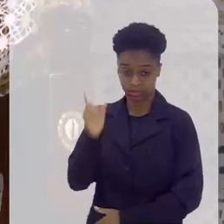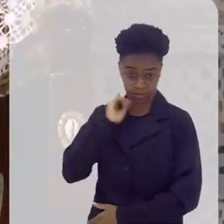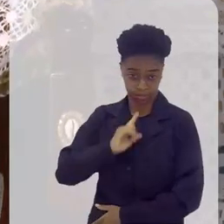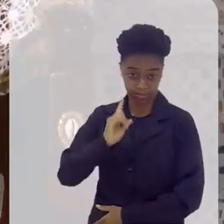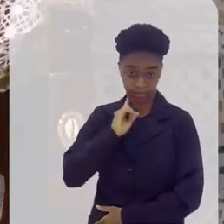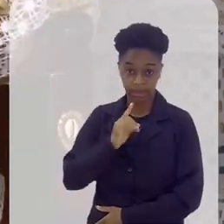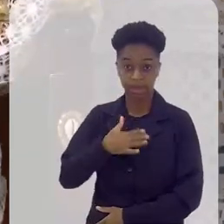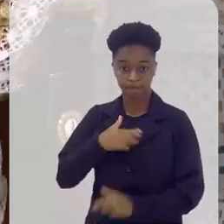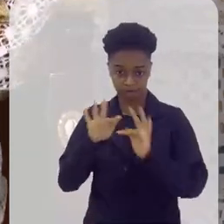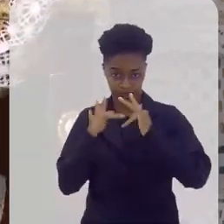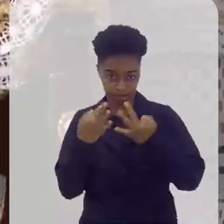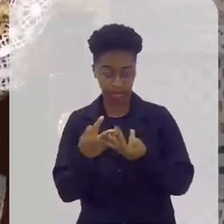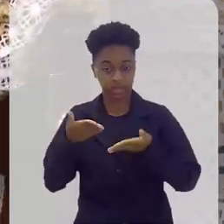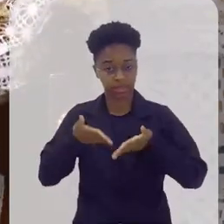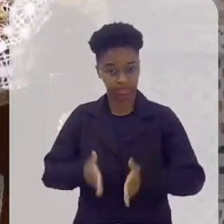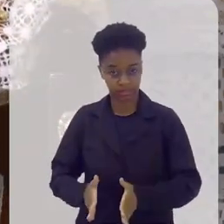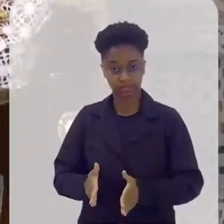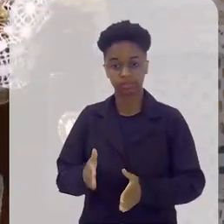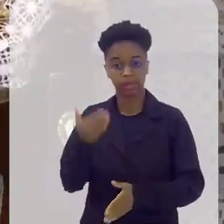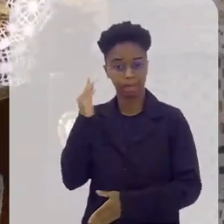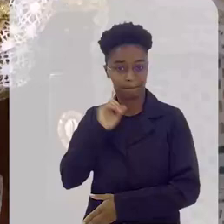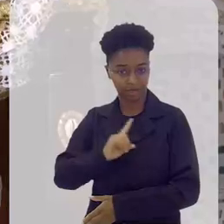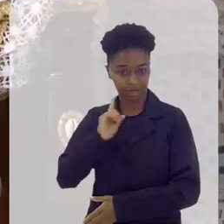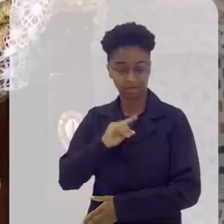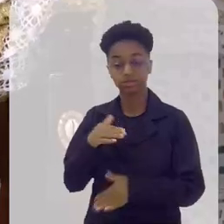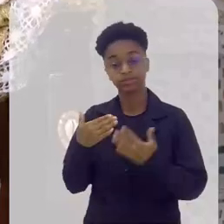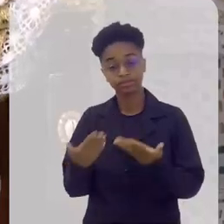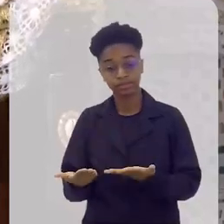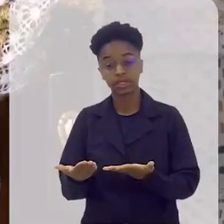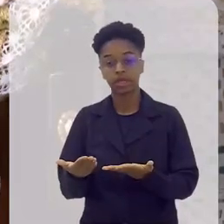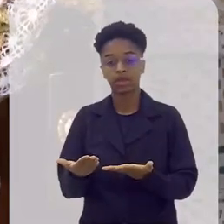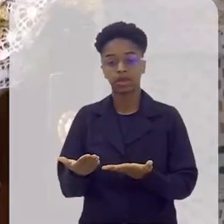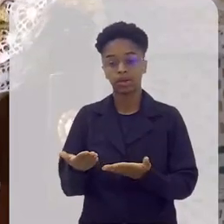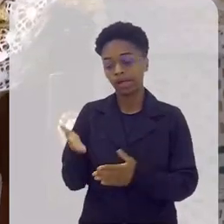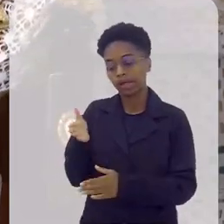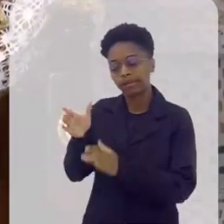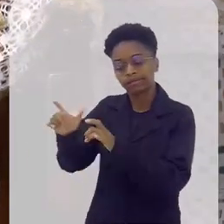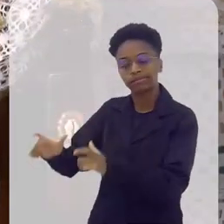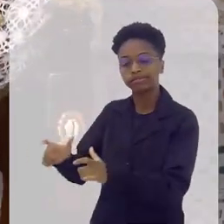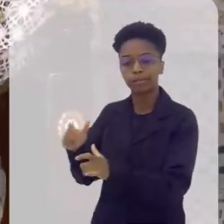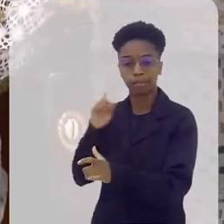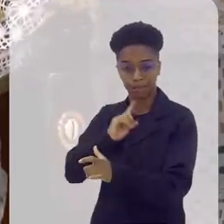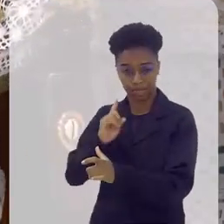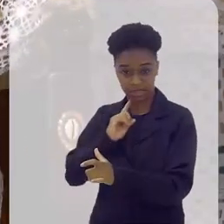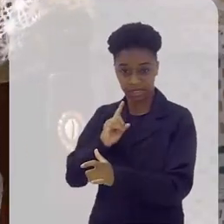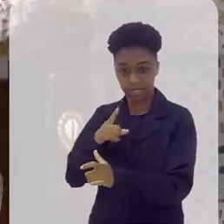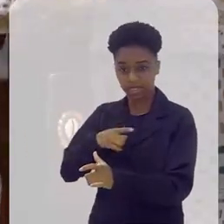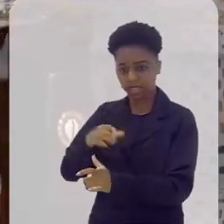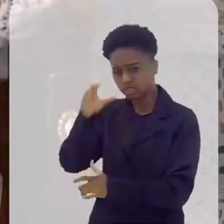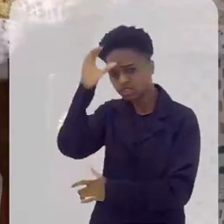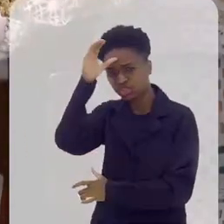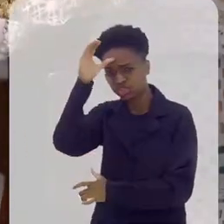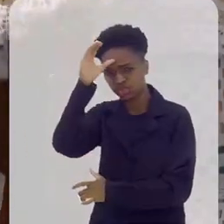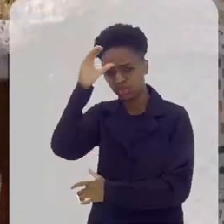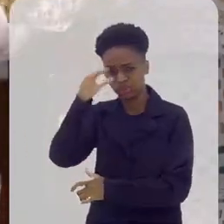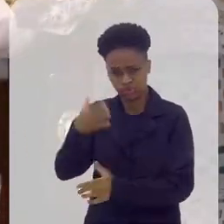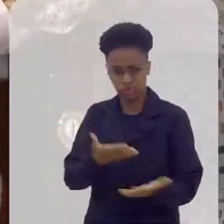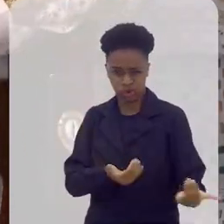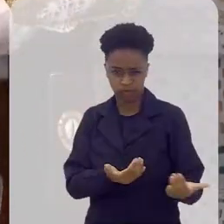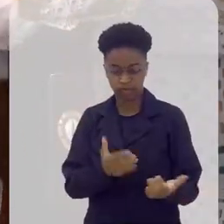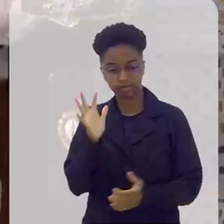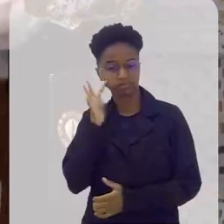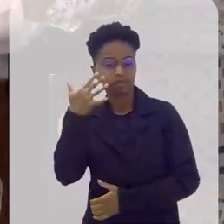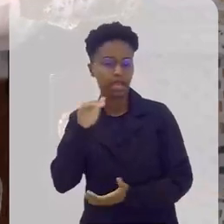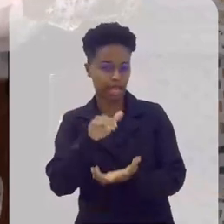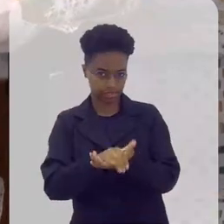mineira, minha família é toda mineira, e eles viviam em Minas Gerais. E quando um dos meus tios, o meu tio